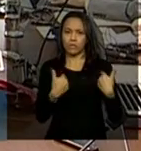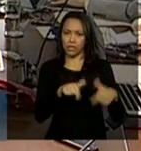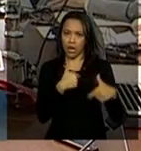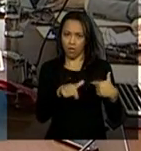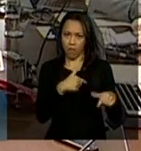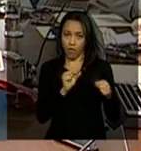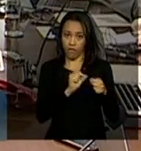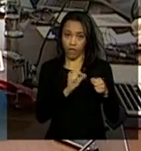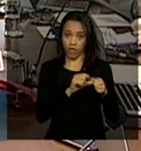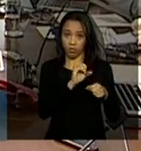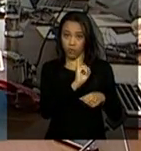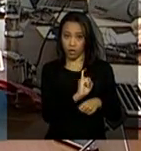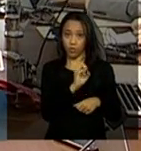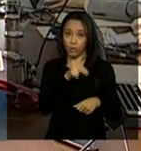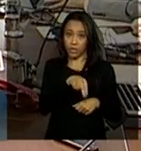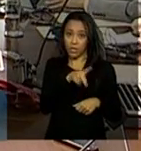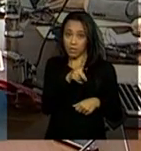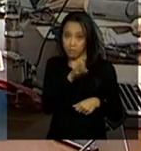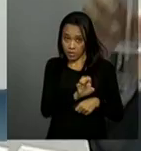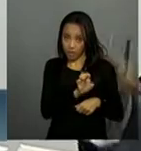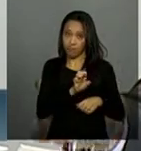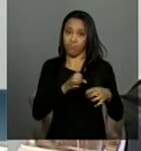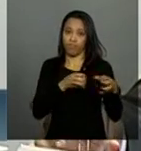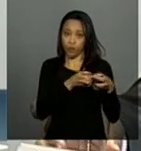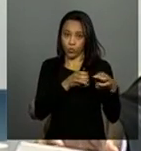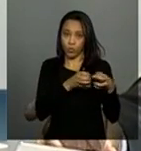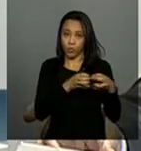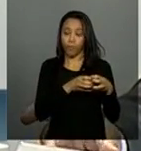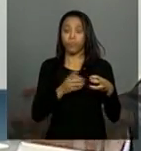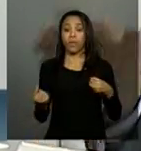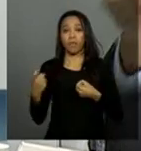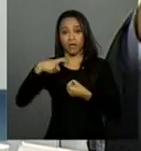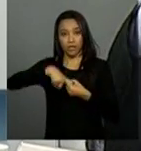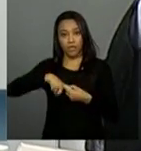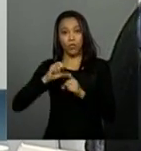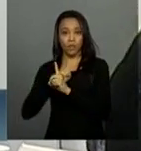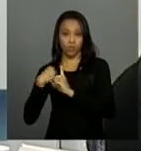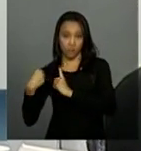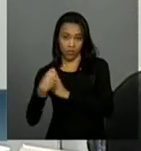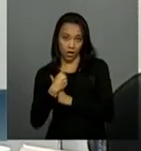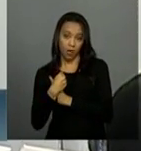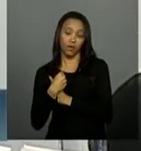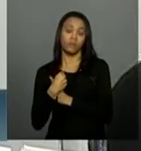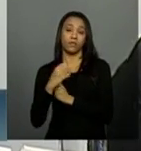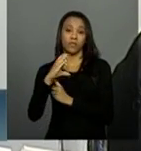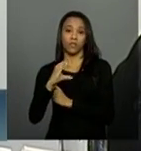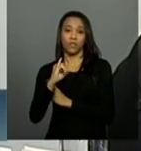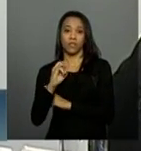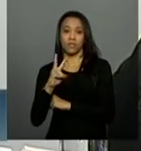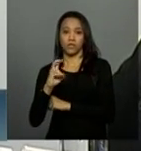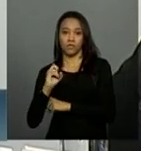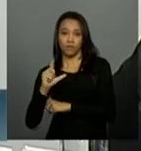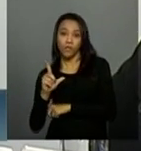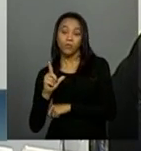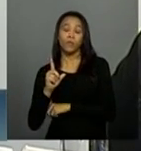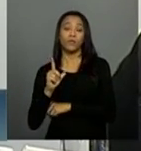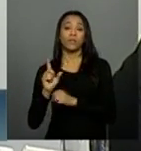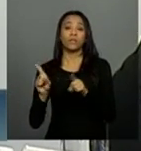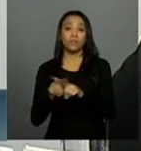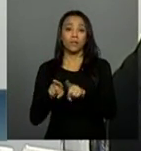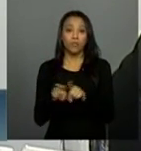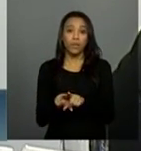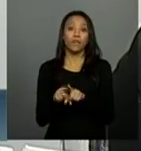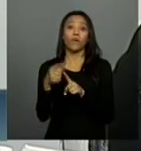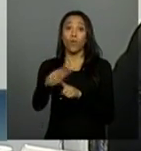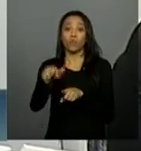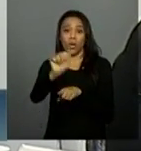né? Toda uma tecnologia, em parceria com a sociedade civil e com o trading de soja, com a Associação Brasileira de